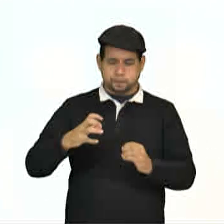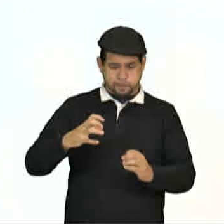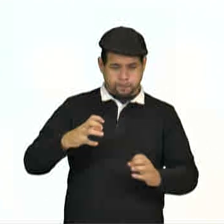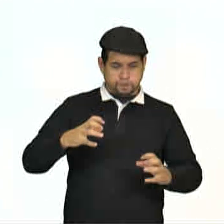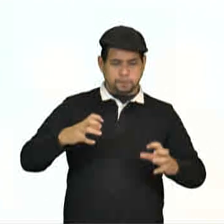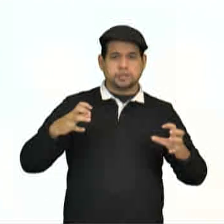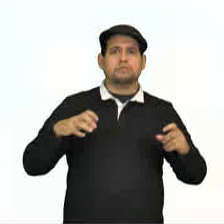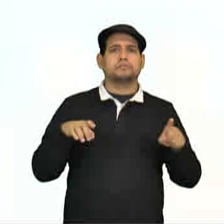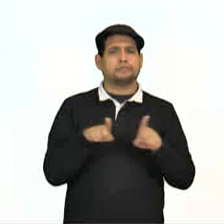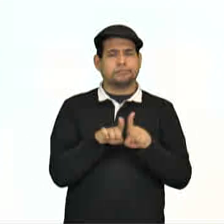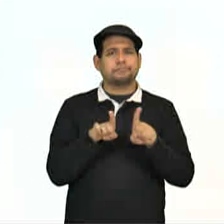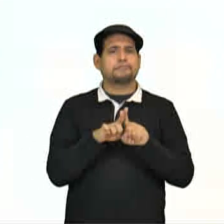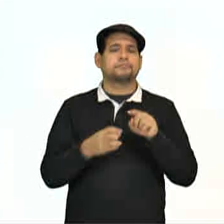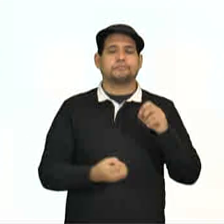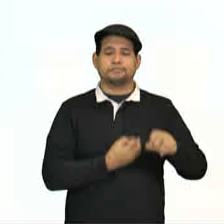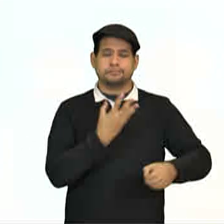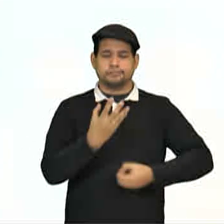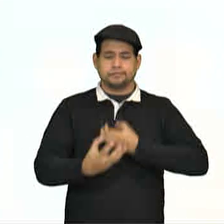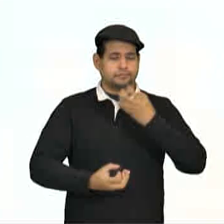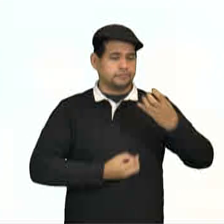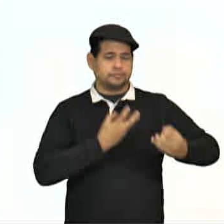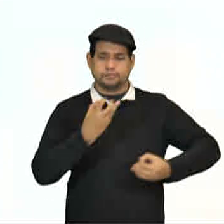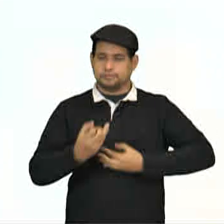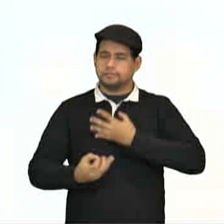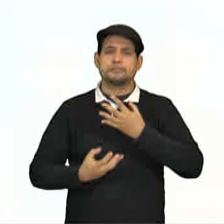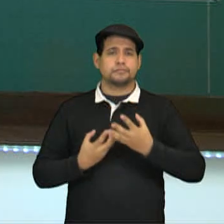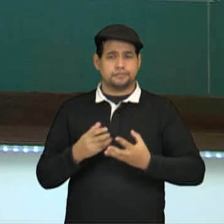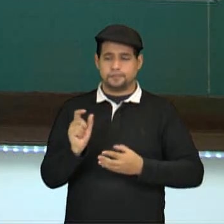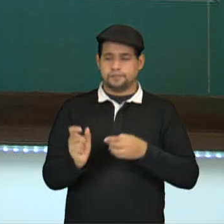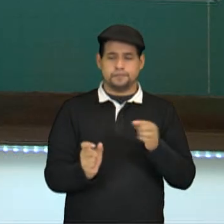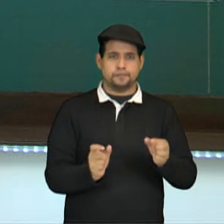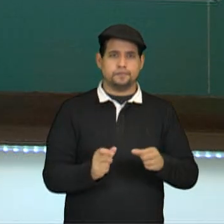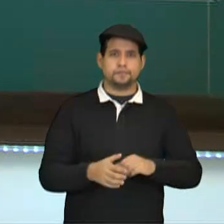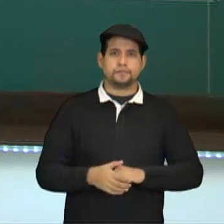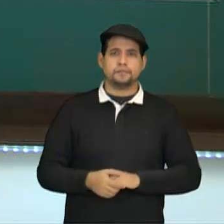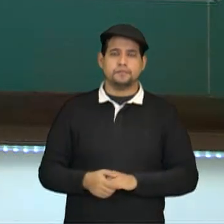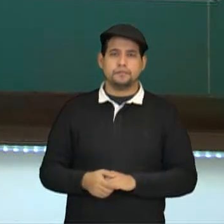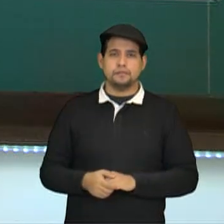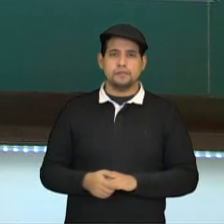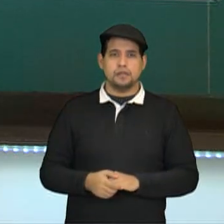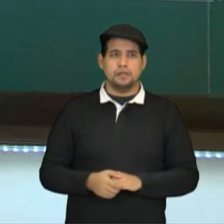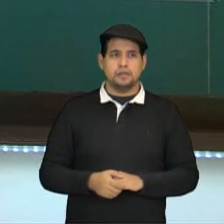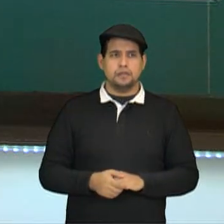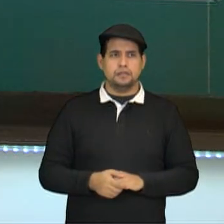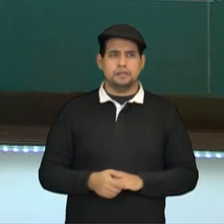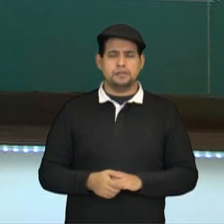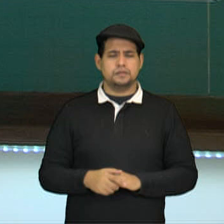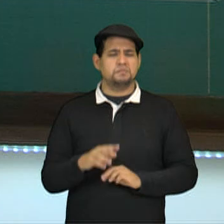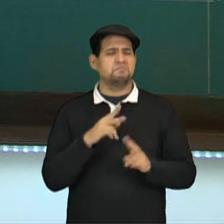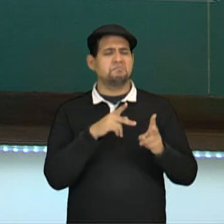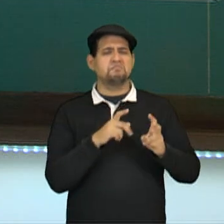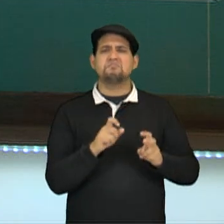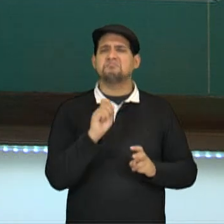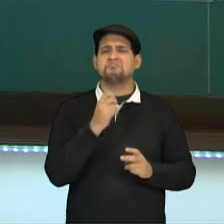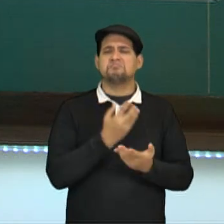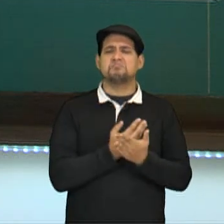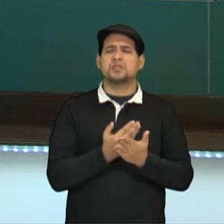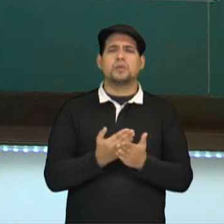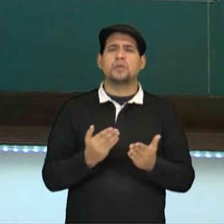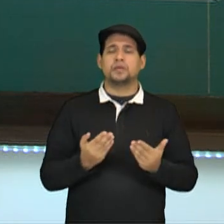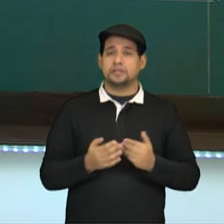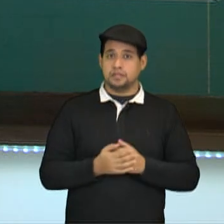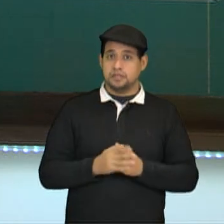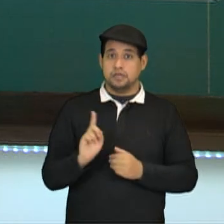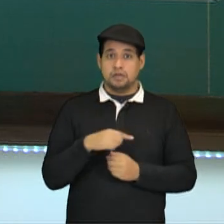a capacidade ali de gerar novos indivíduos, ok? Minha gente, o que nós vimos na aula de hoje? Vamos